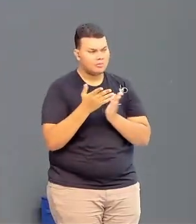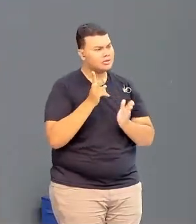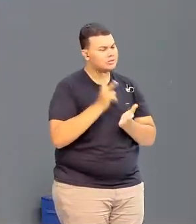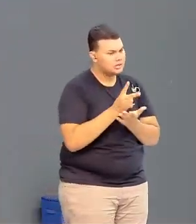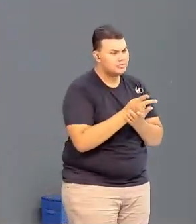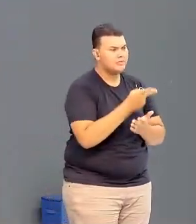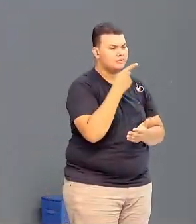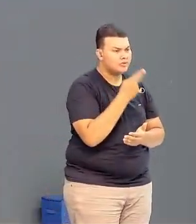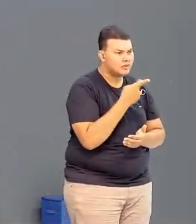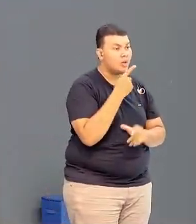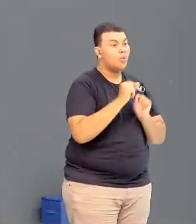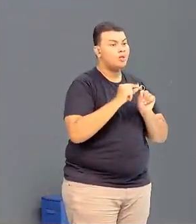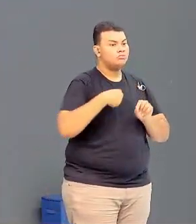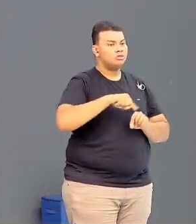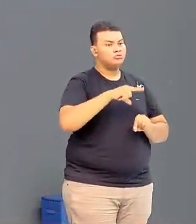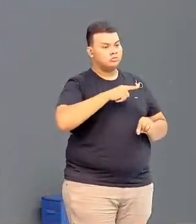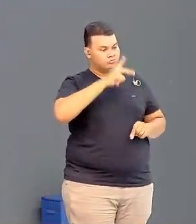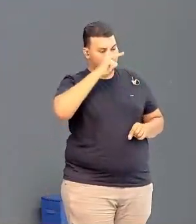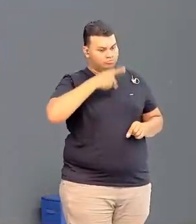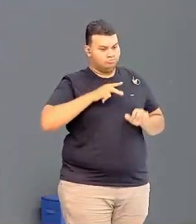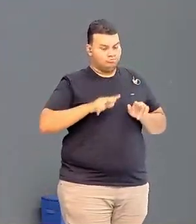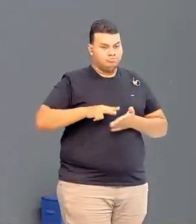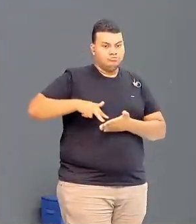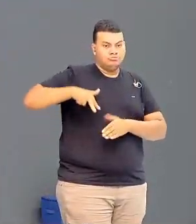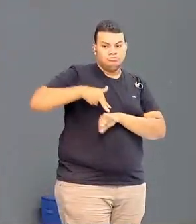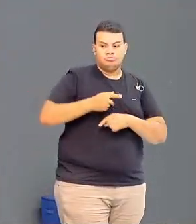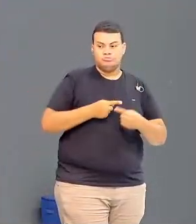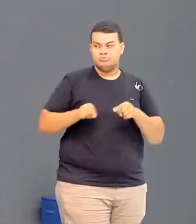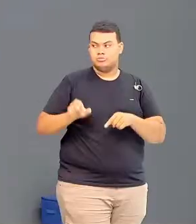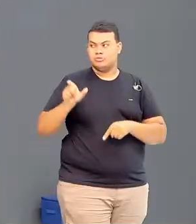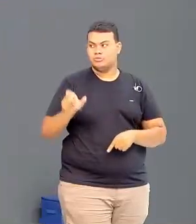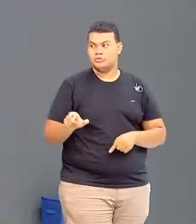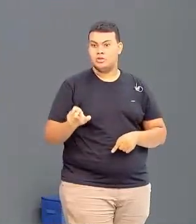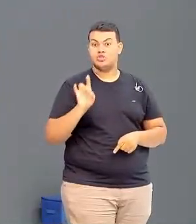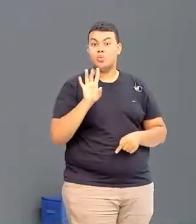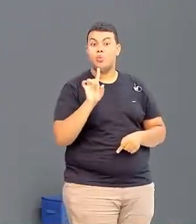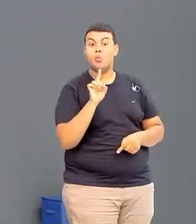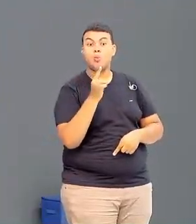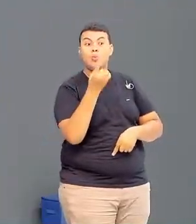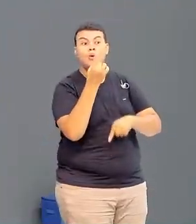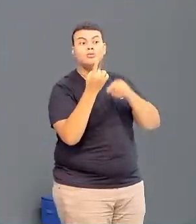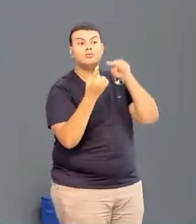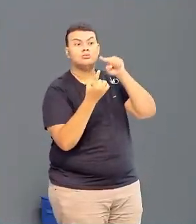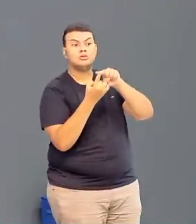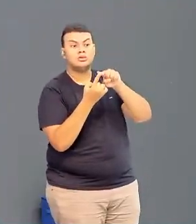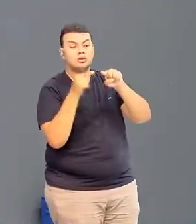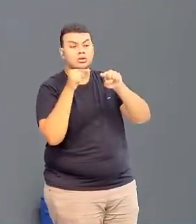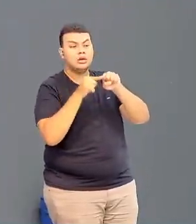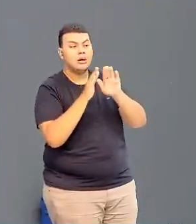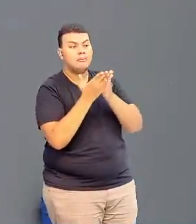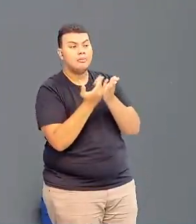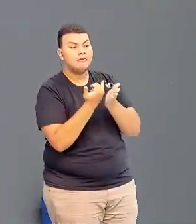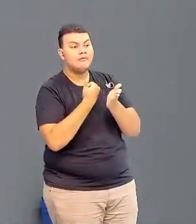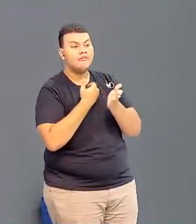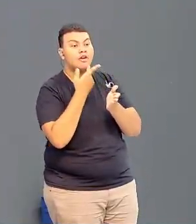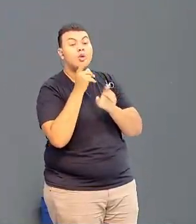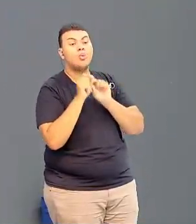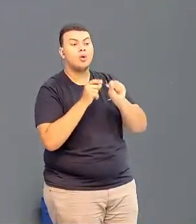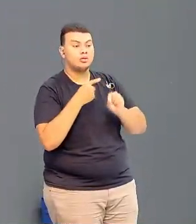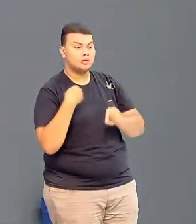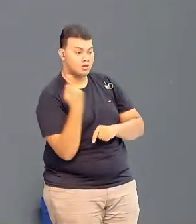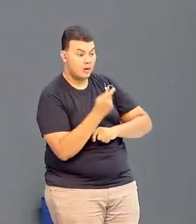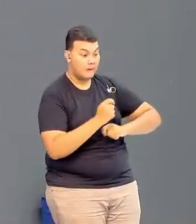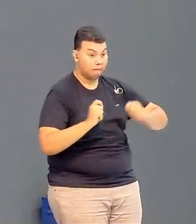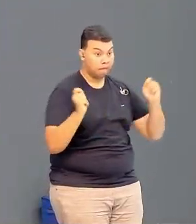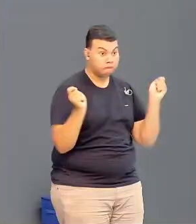nós estamos em vantagem em relação ao nosso inimigo. A única vez que a palavra trata sobre a gente